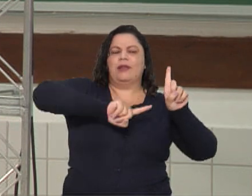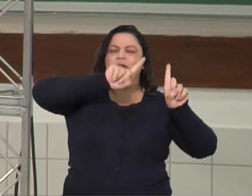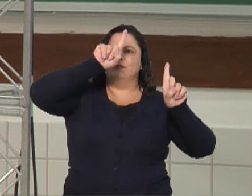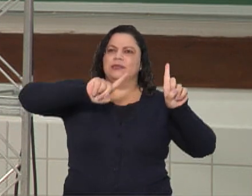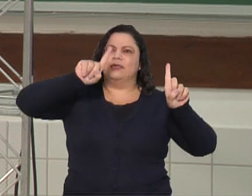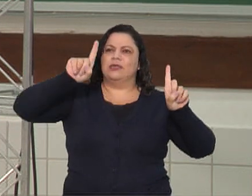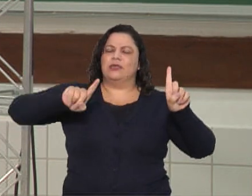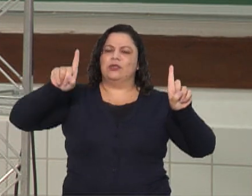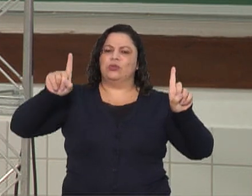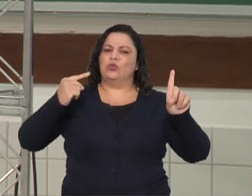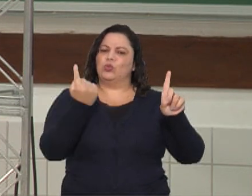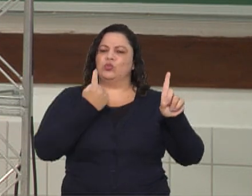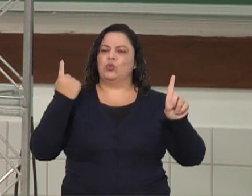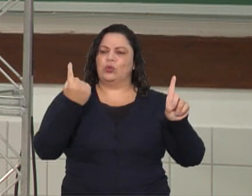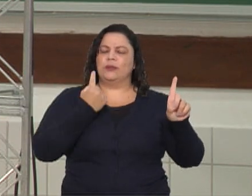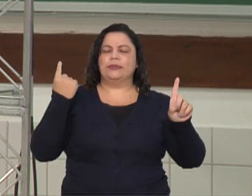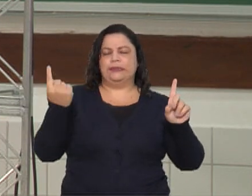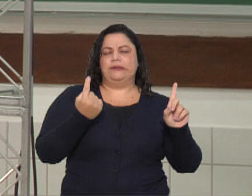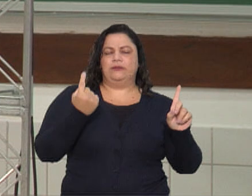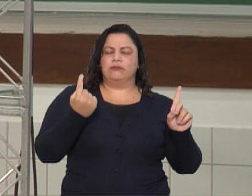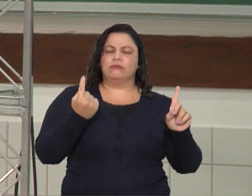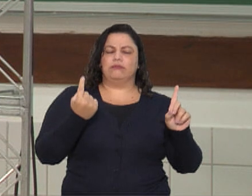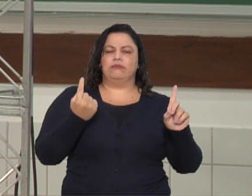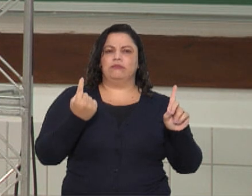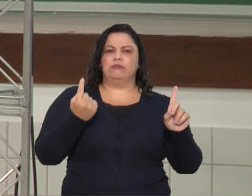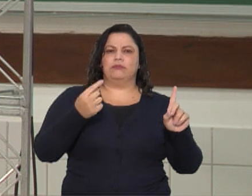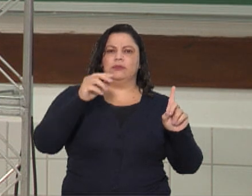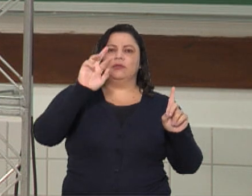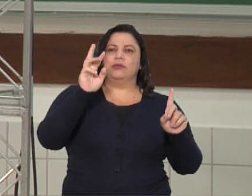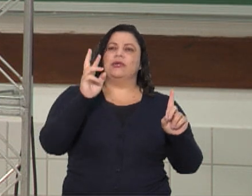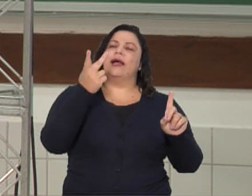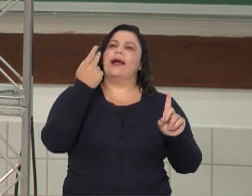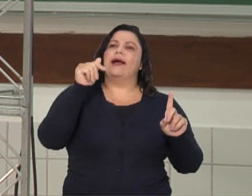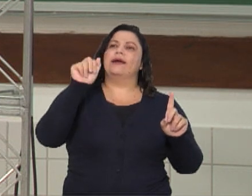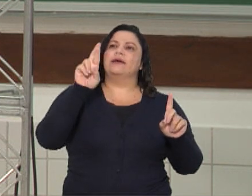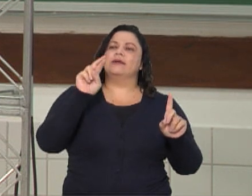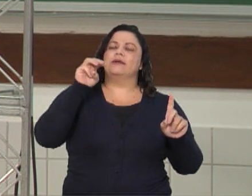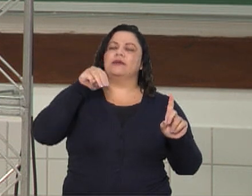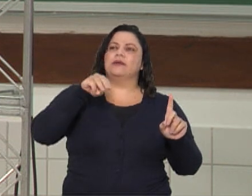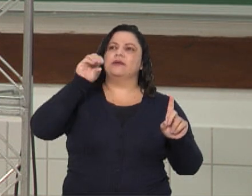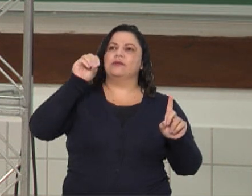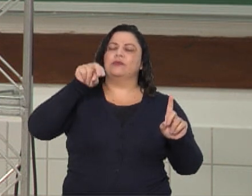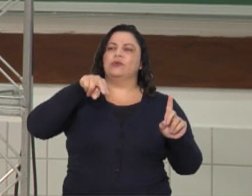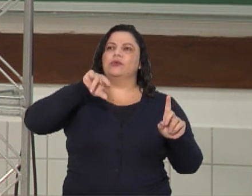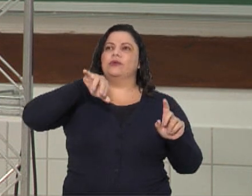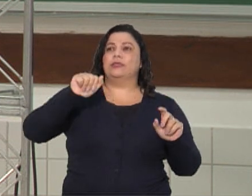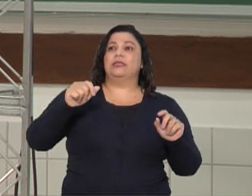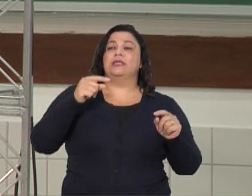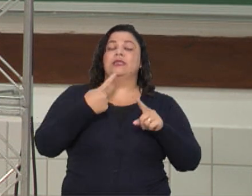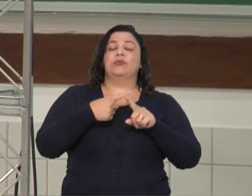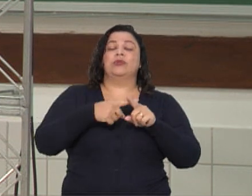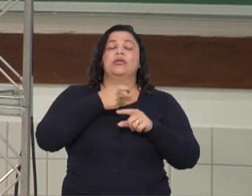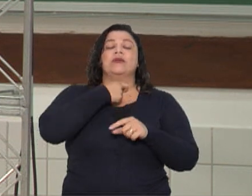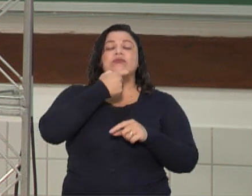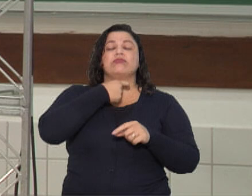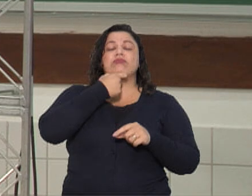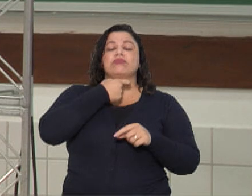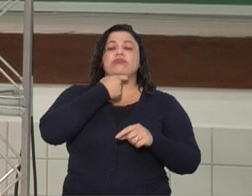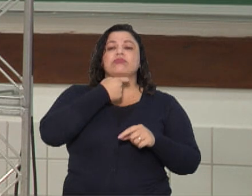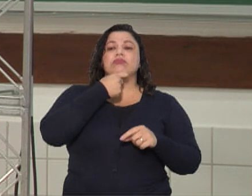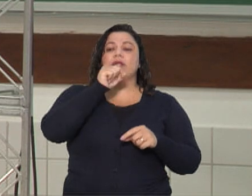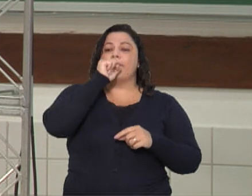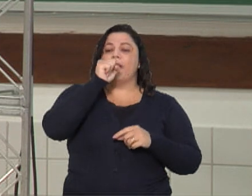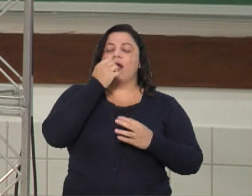cantando, porque ele só dispõe da voz. Então, só ele dispõe ali para fazer a melodia.